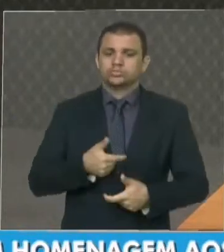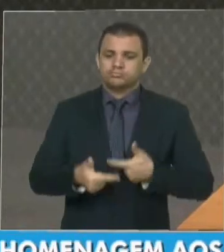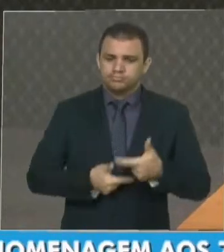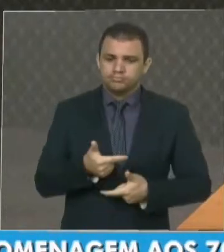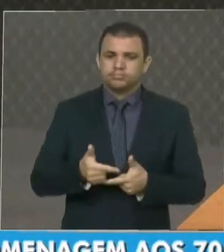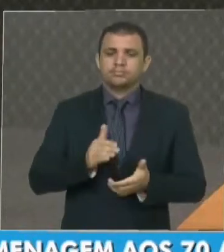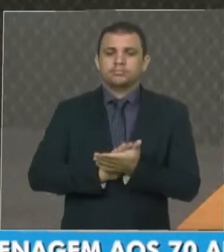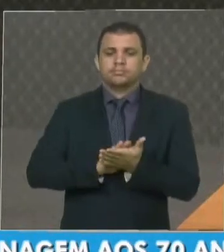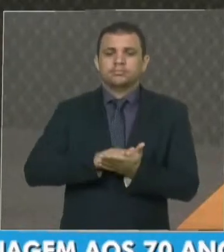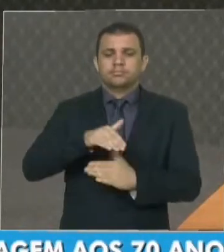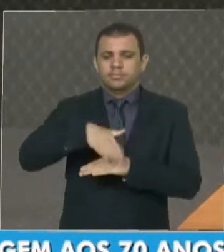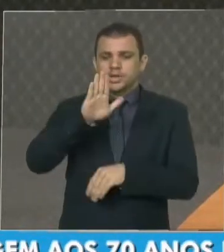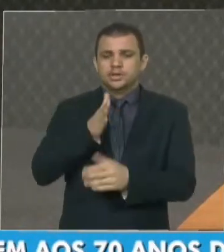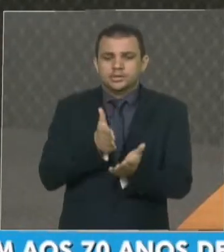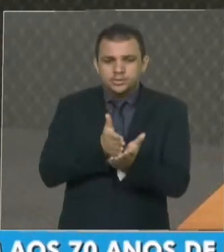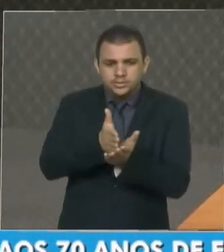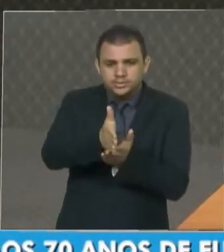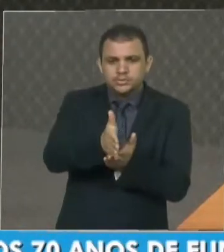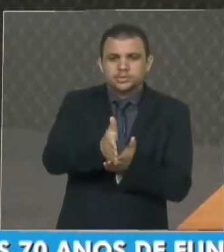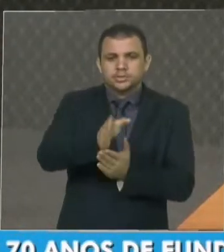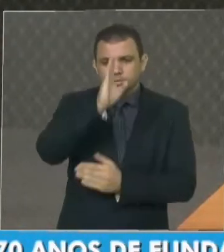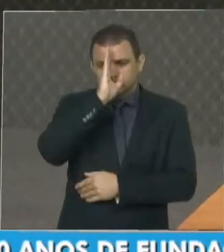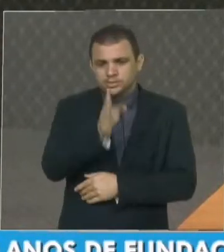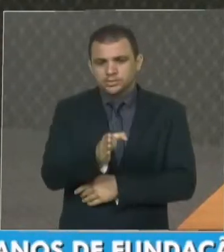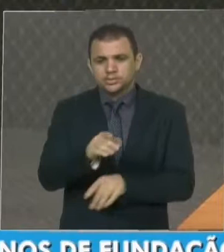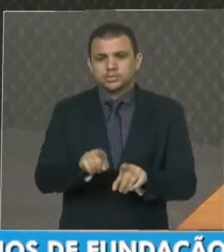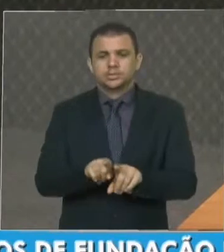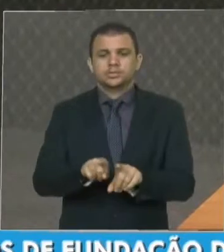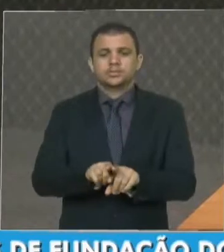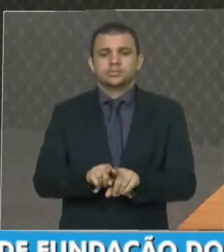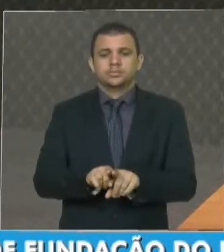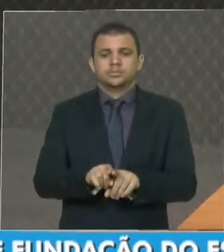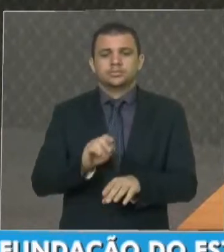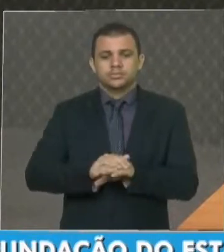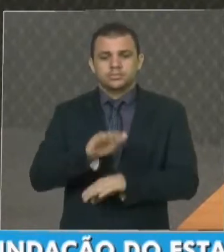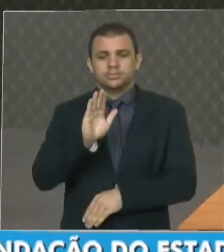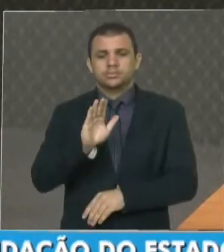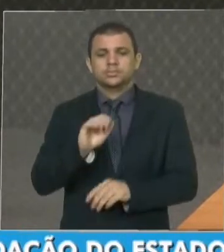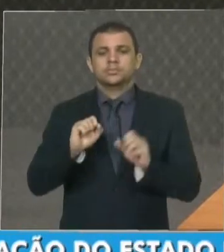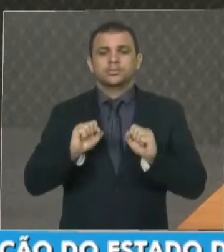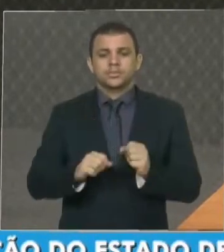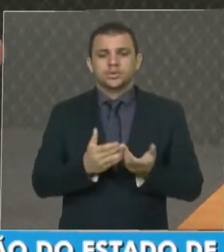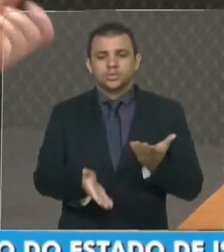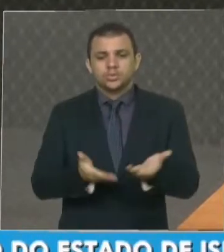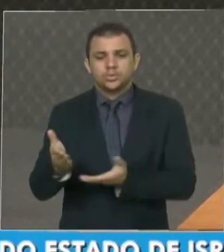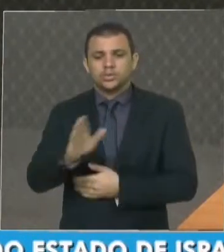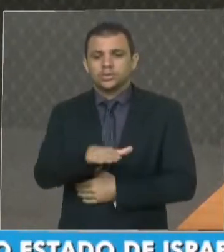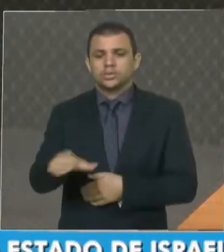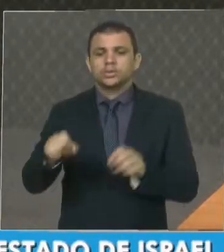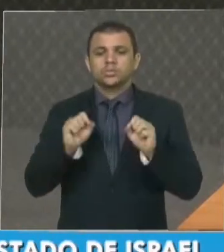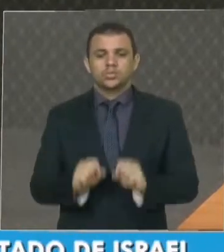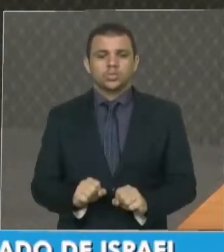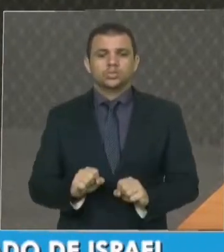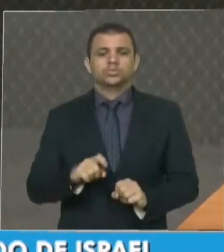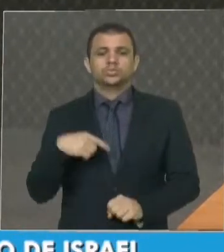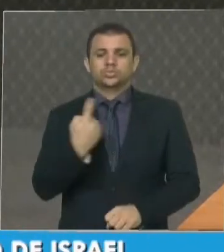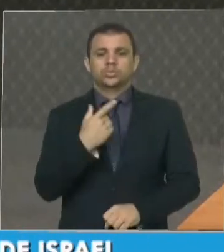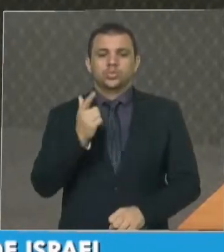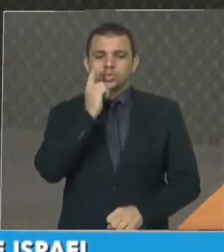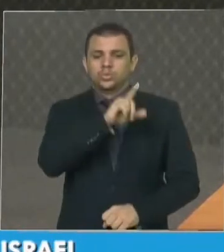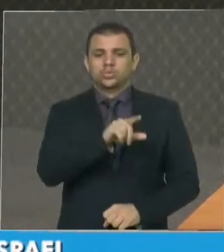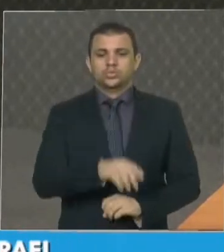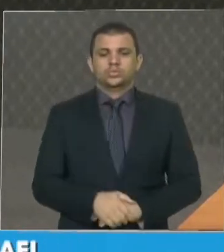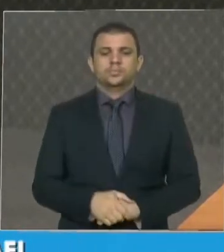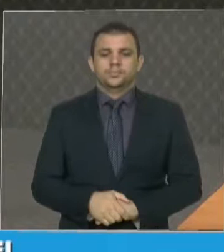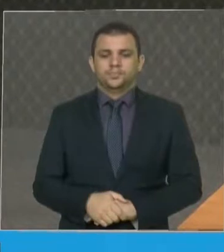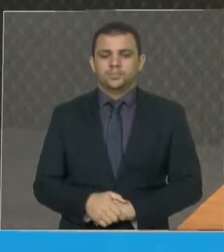retos, mais diretos, mais cuidar de nós crianças, e nós podemos chegar. O Rio de